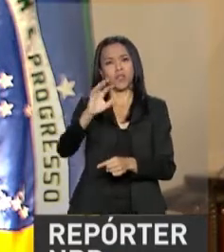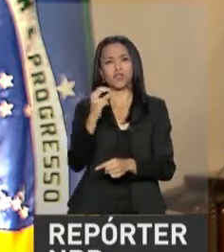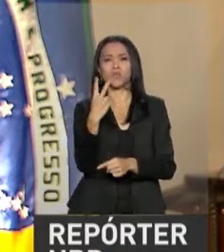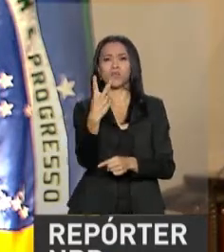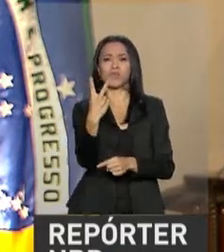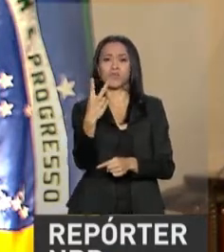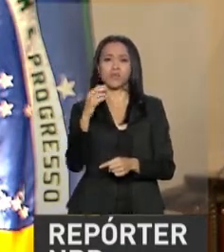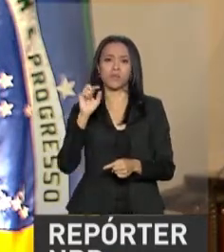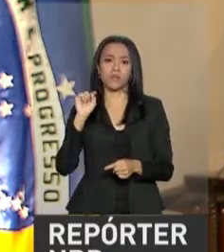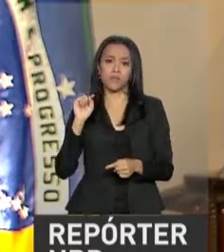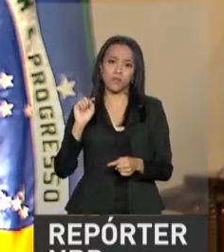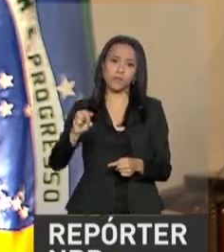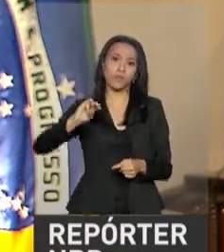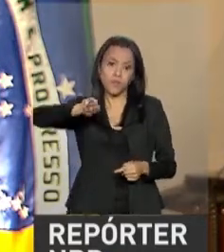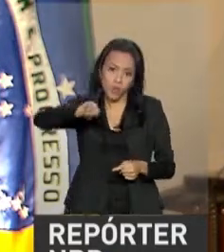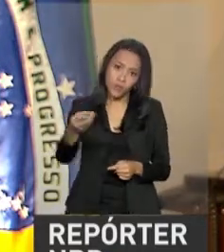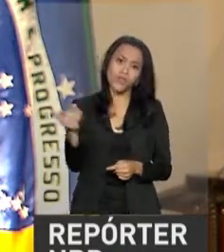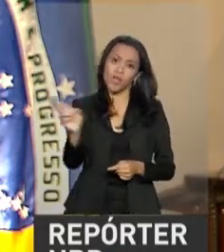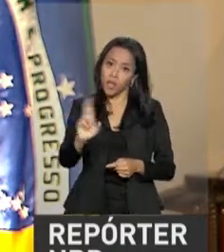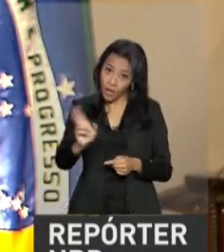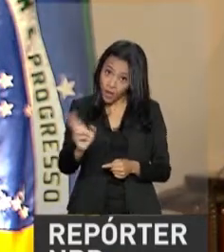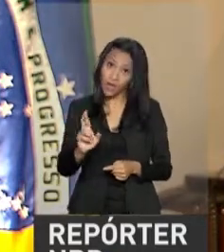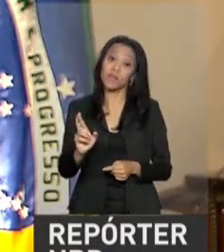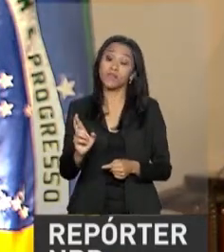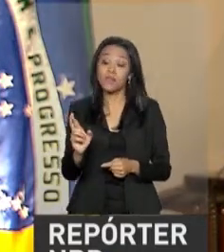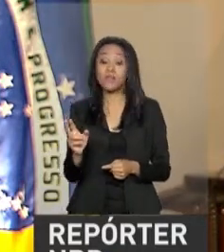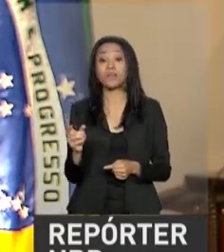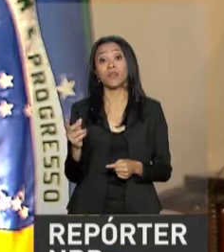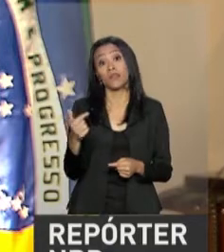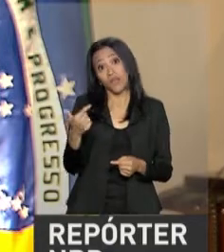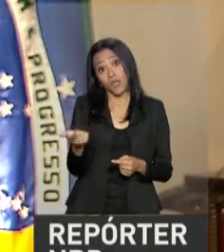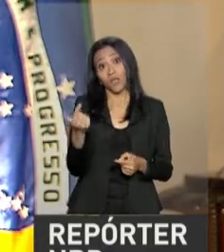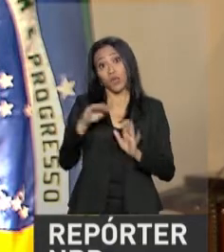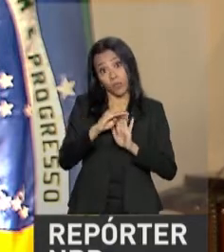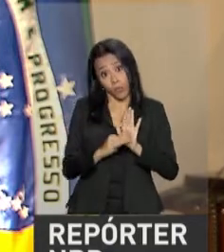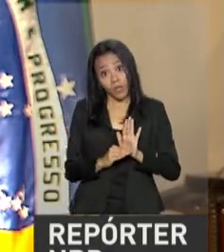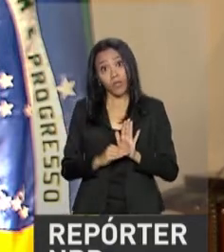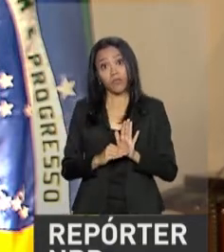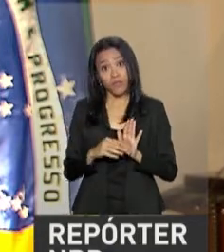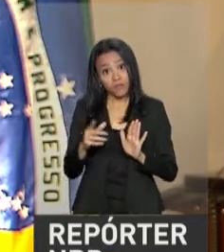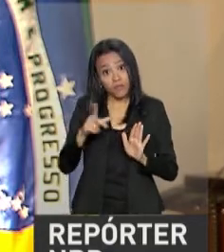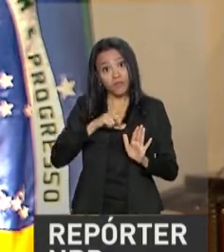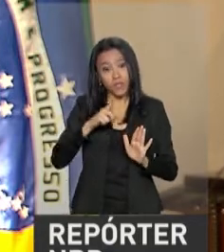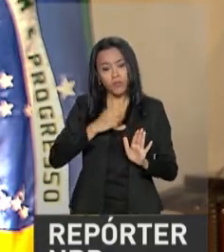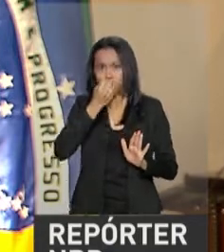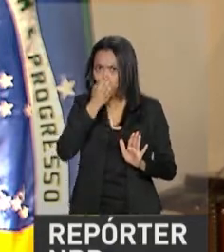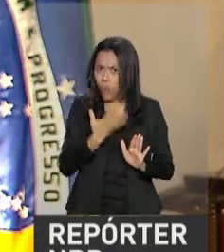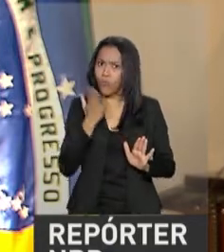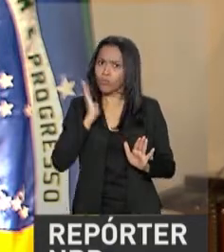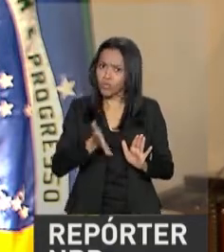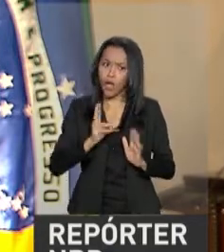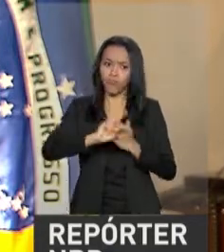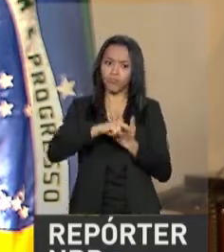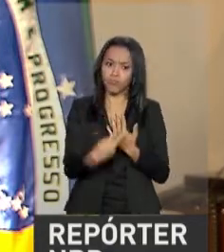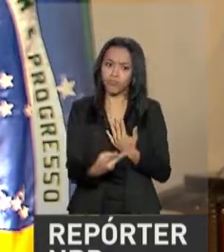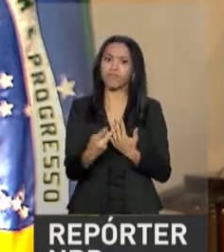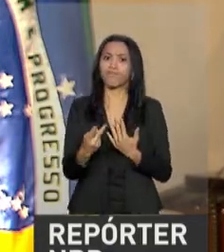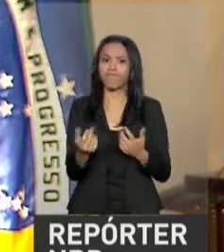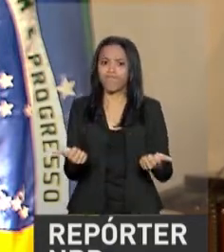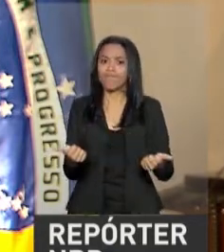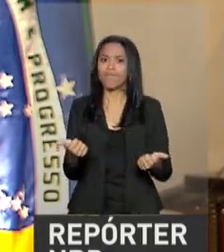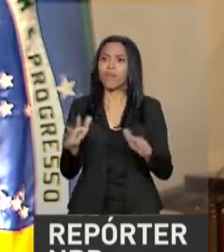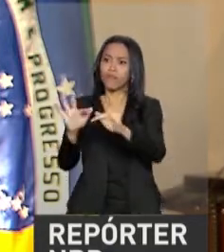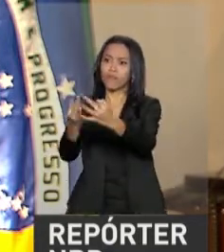de microcrédito e o programa anda muito bem nós já temos bons resultados de emancipação de